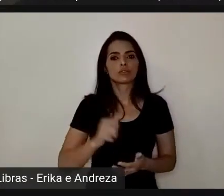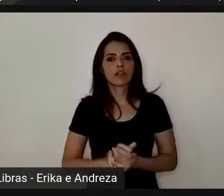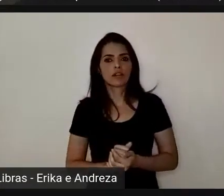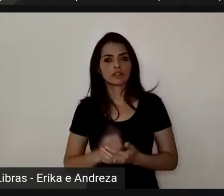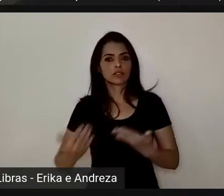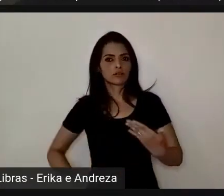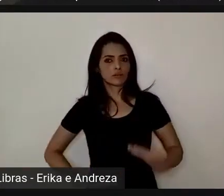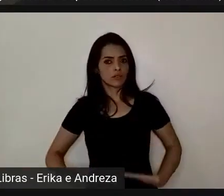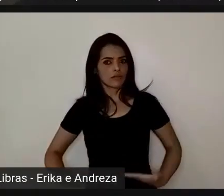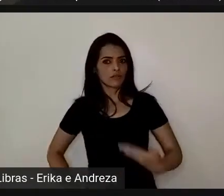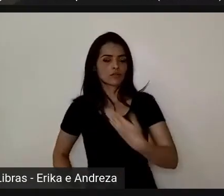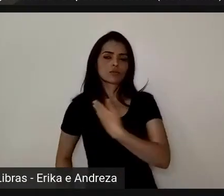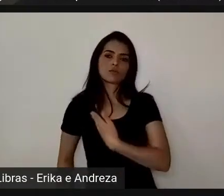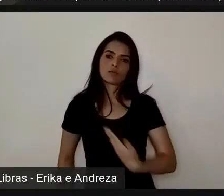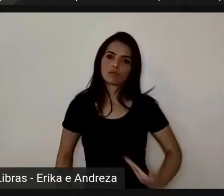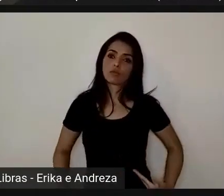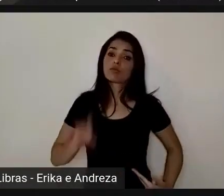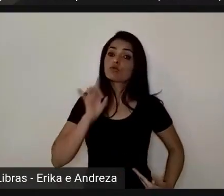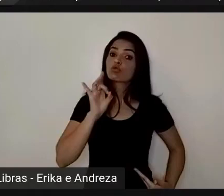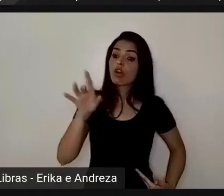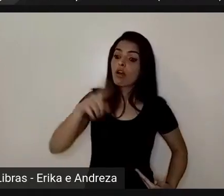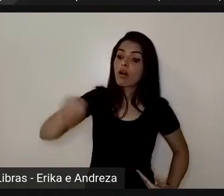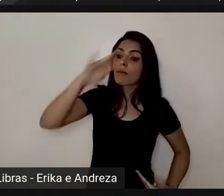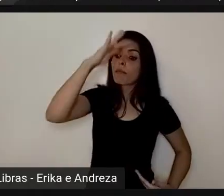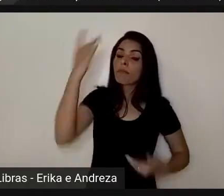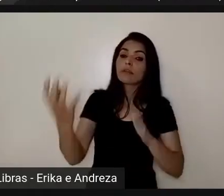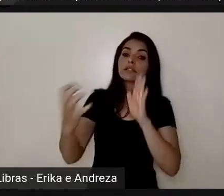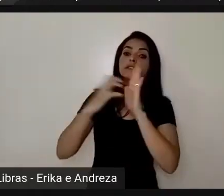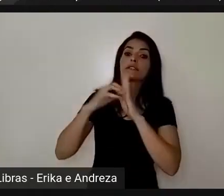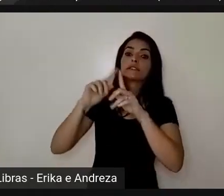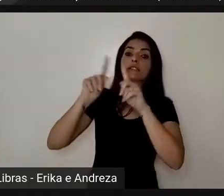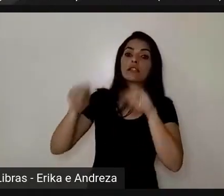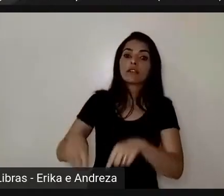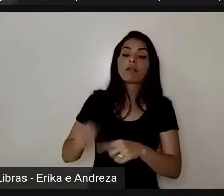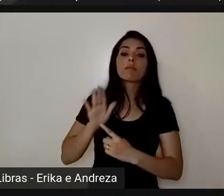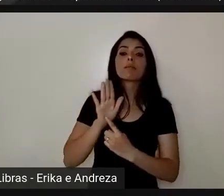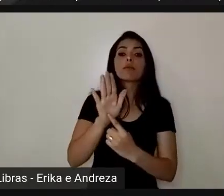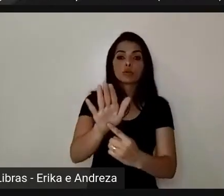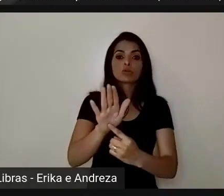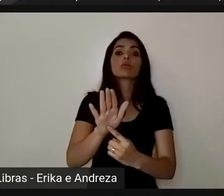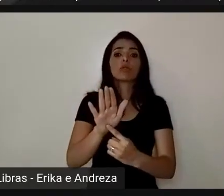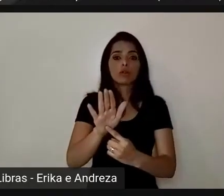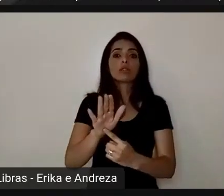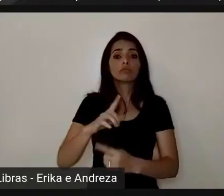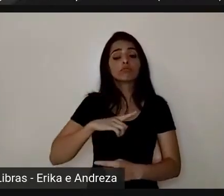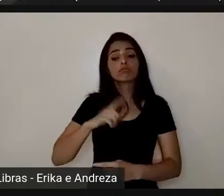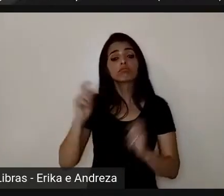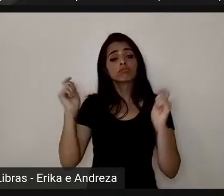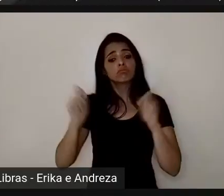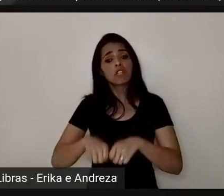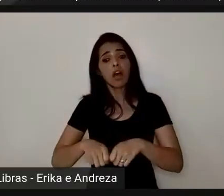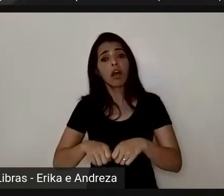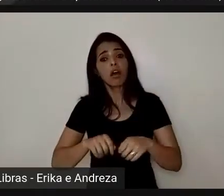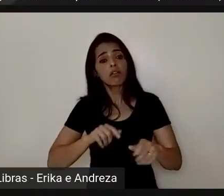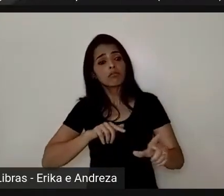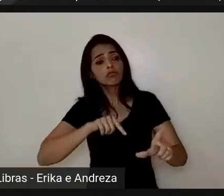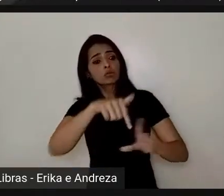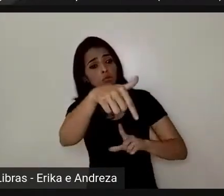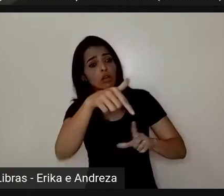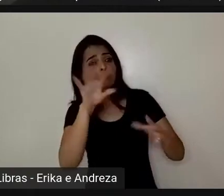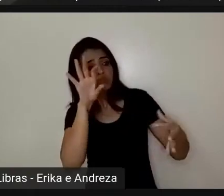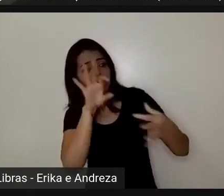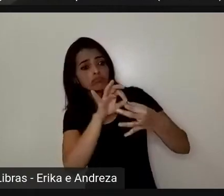público somente daqueles servidores que demonstraram estar aptos para a função e não para todos, como